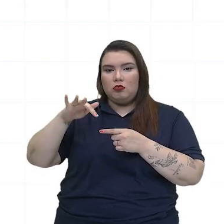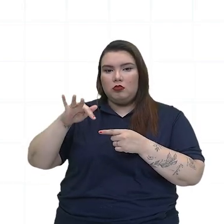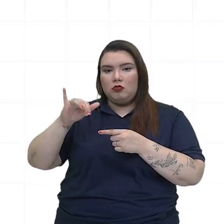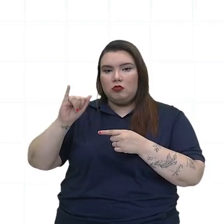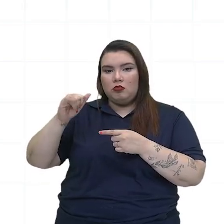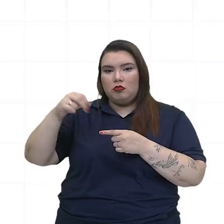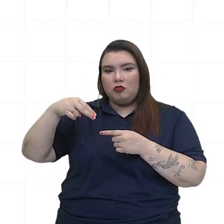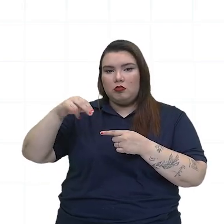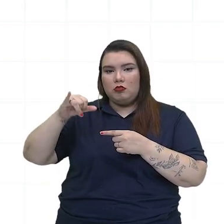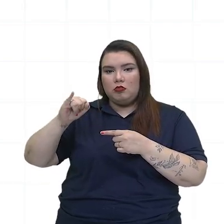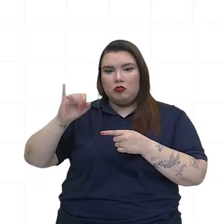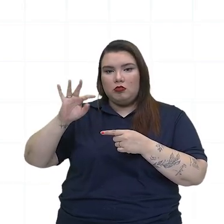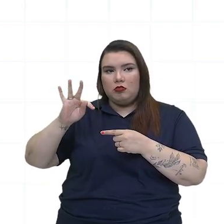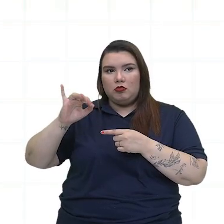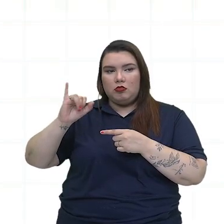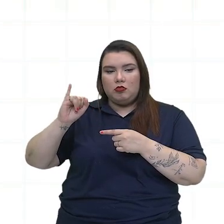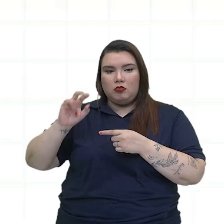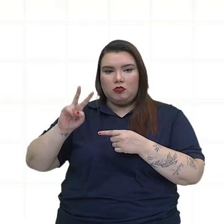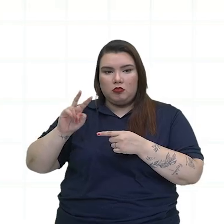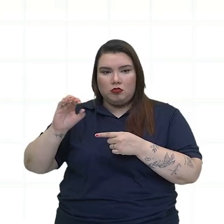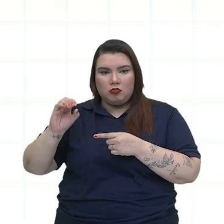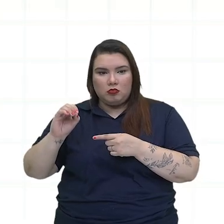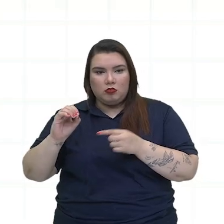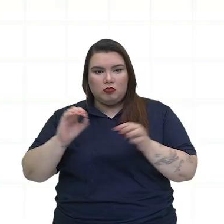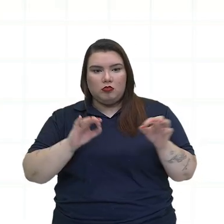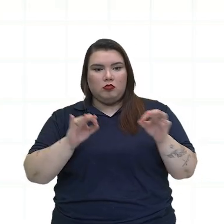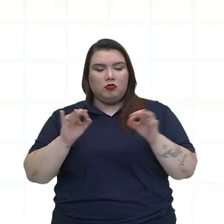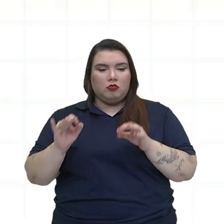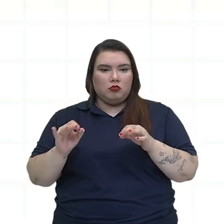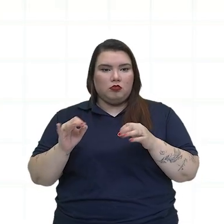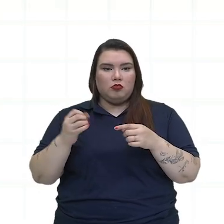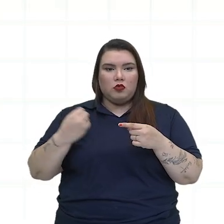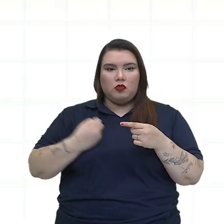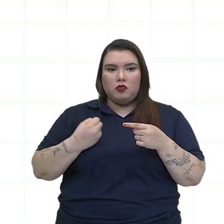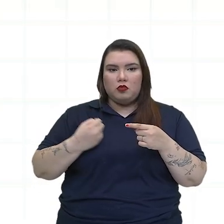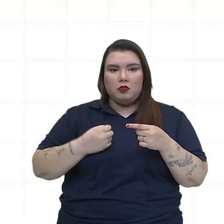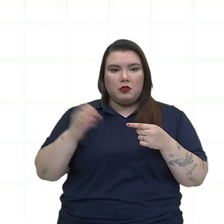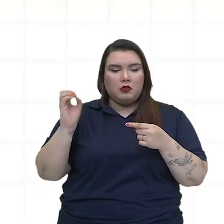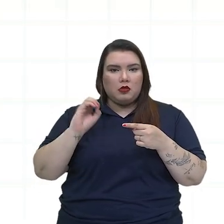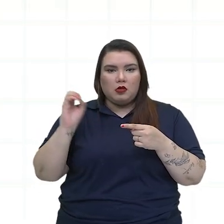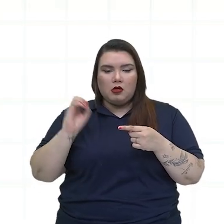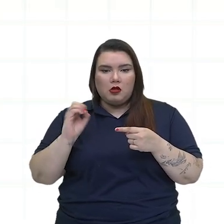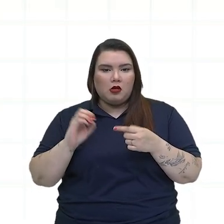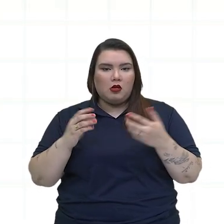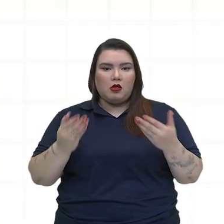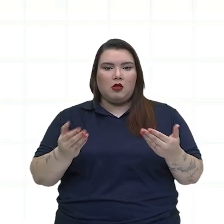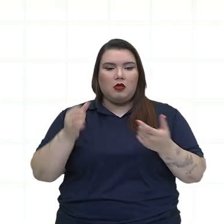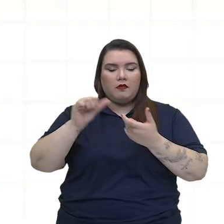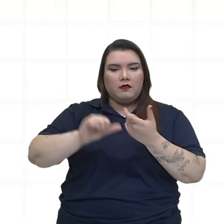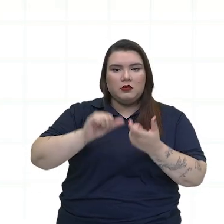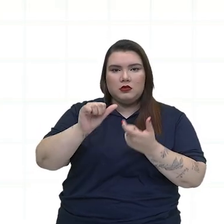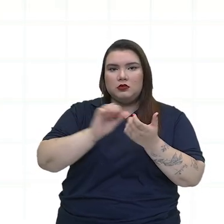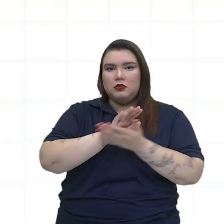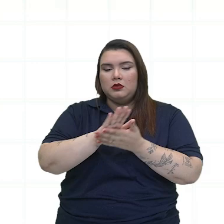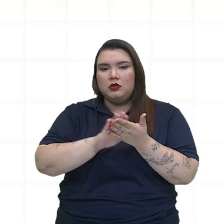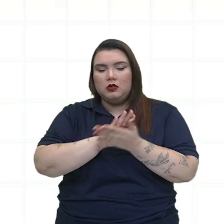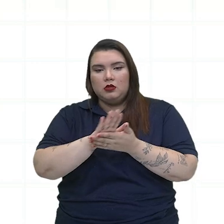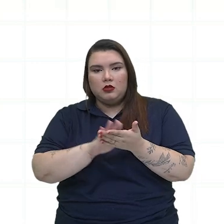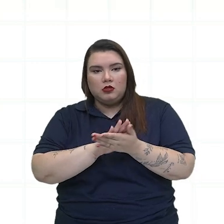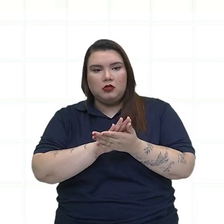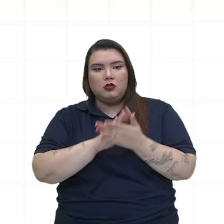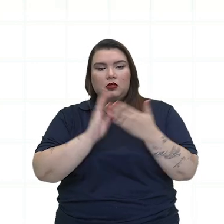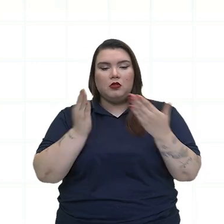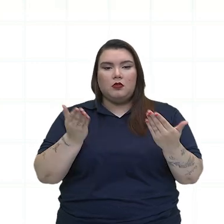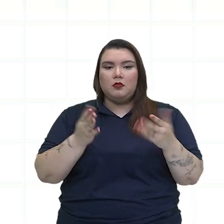infinitivo. Eles não recebem tempo verbal, nem número, não são flexionados. E eu percebo isso